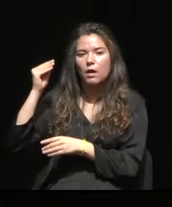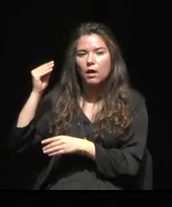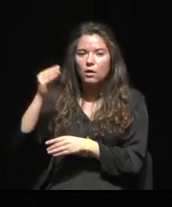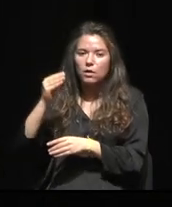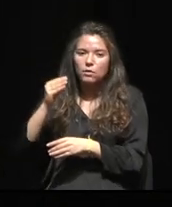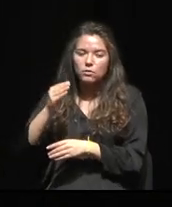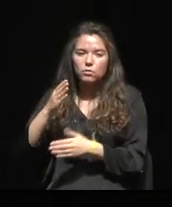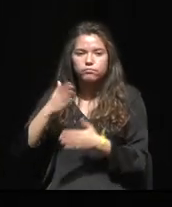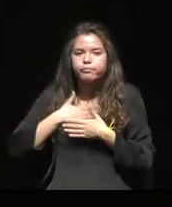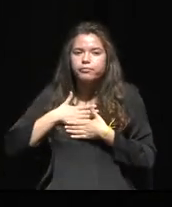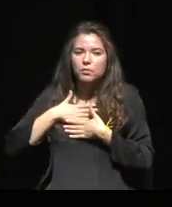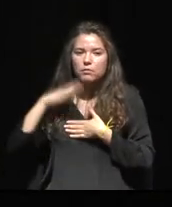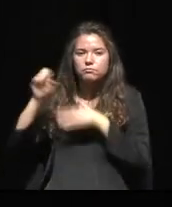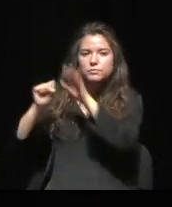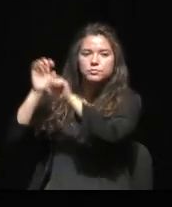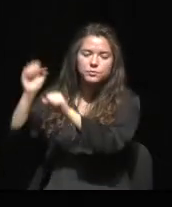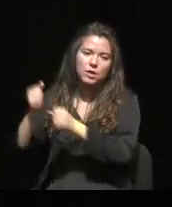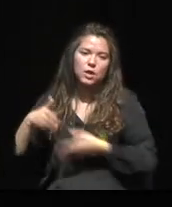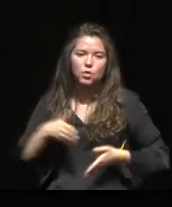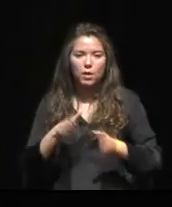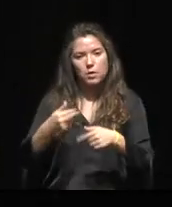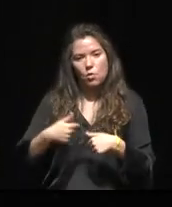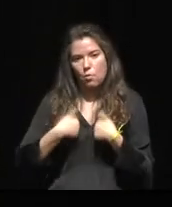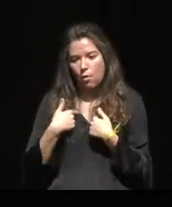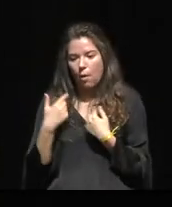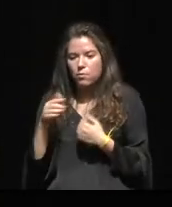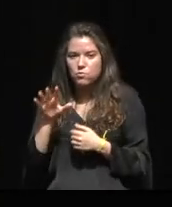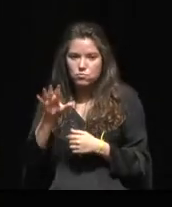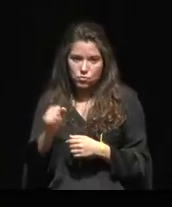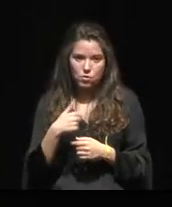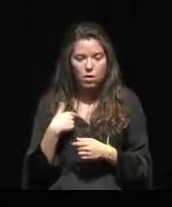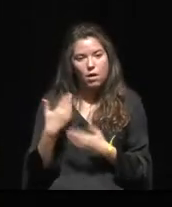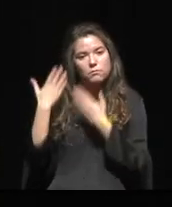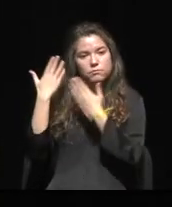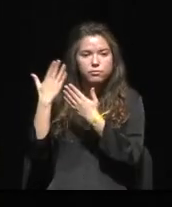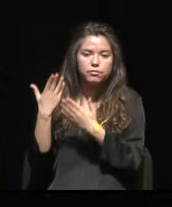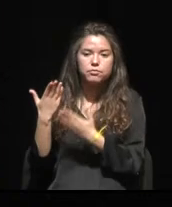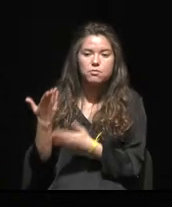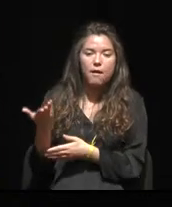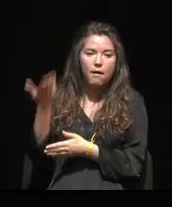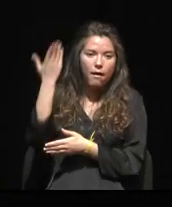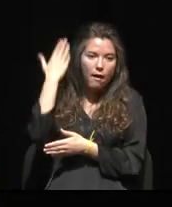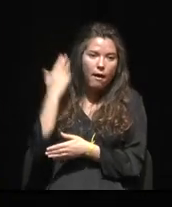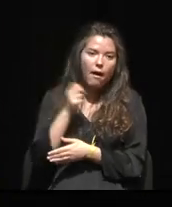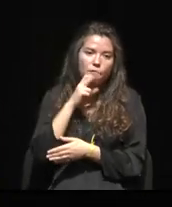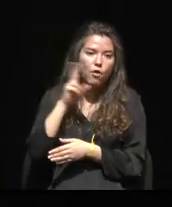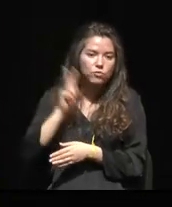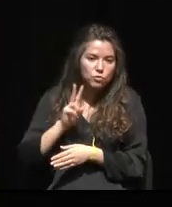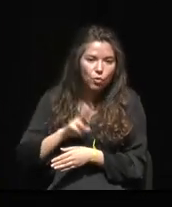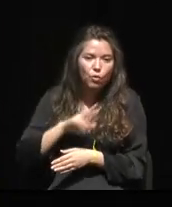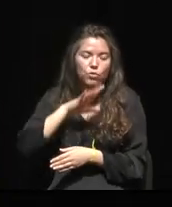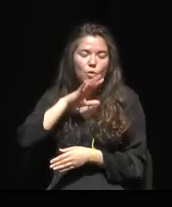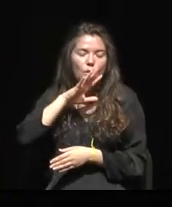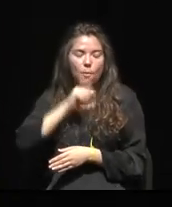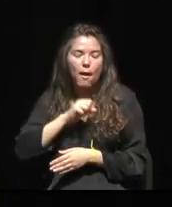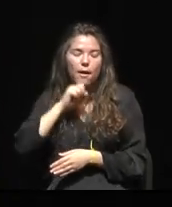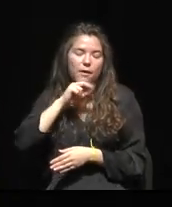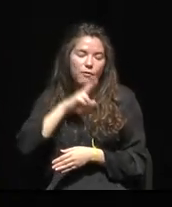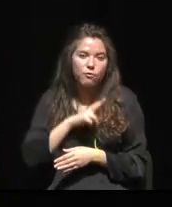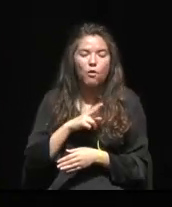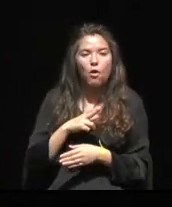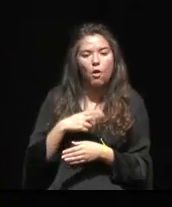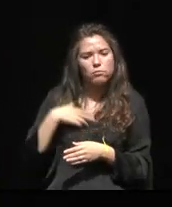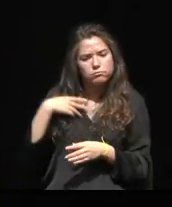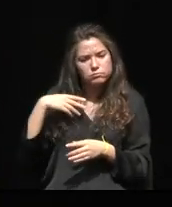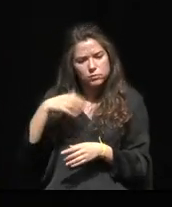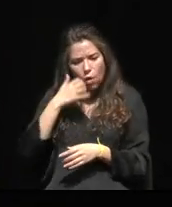paixões e trilhar os seus próprios caminhos um brinda Às nossas ancestrais bisavós avós e mães que orgulhosamente e